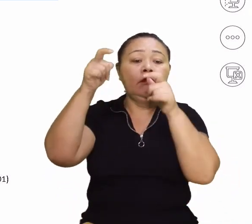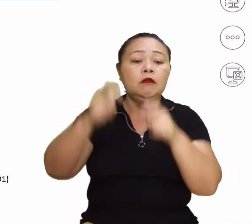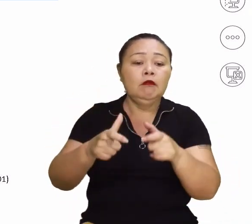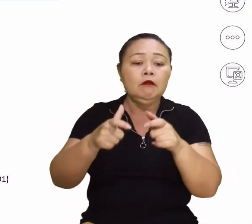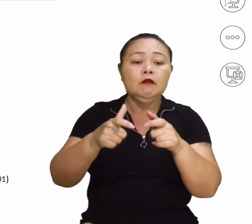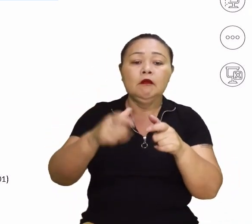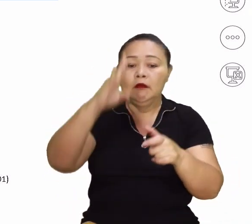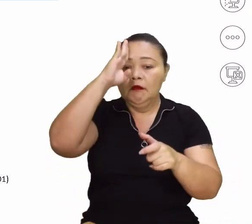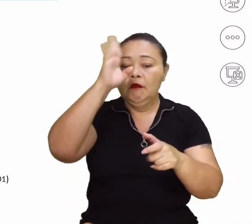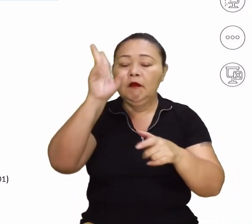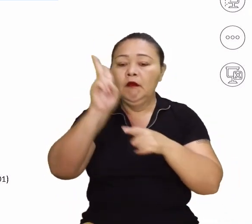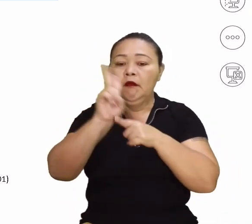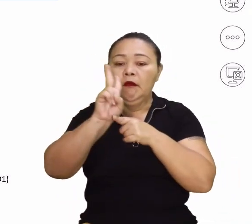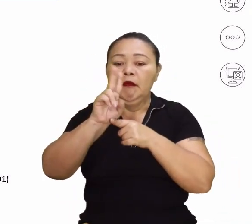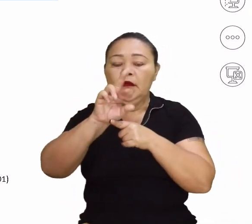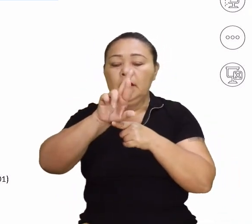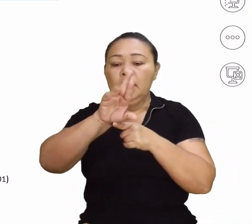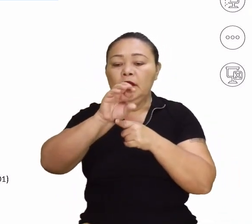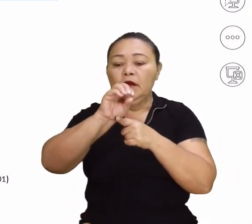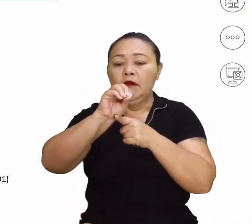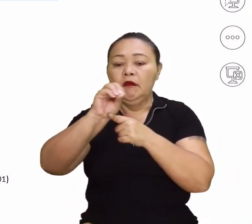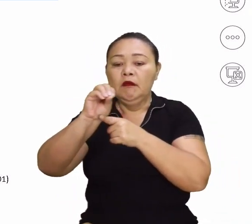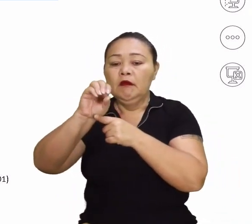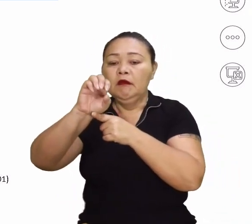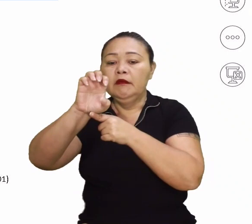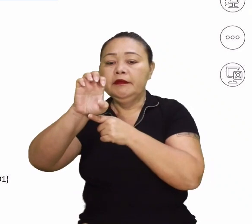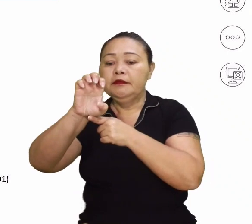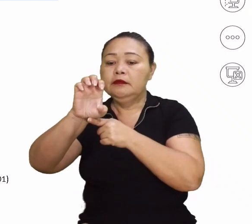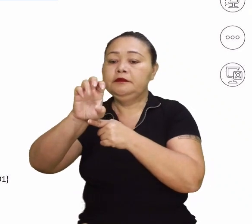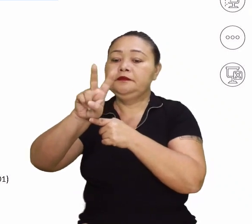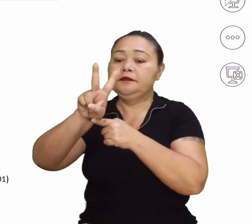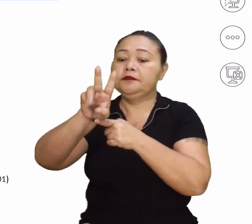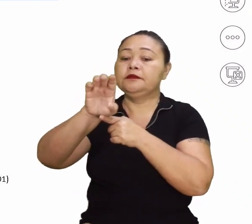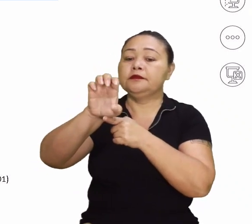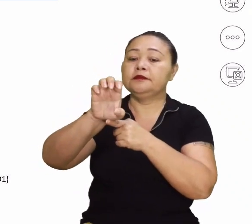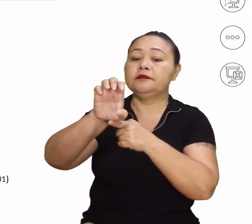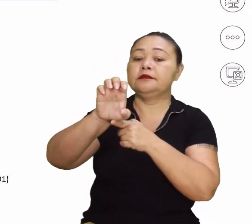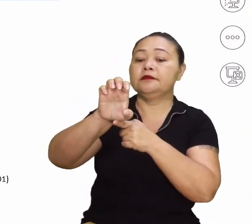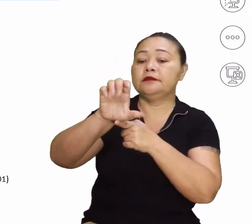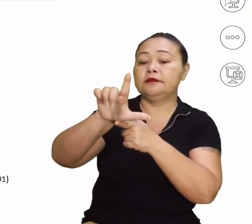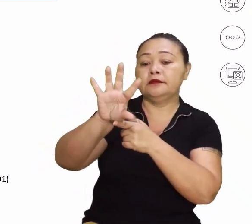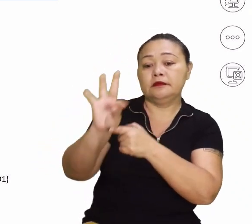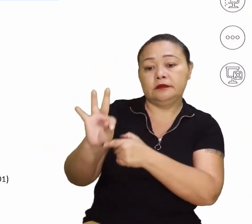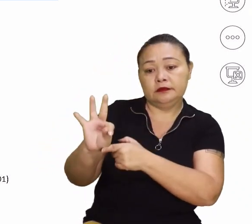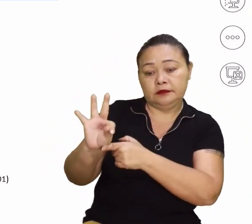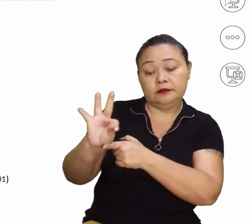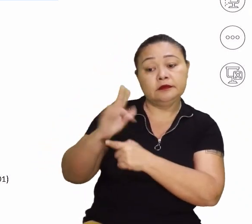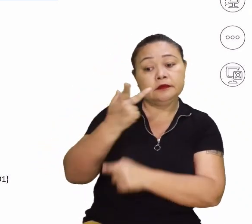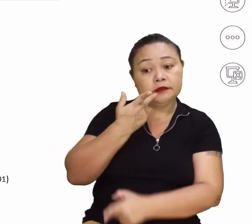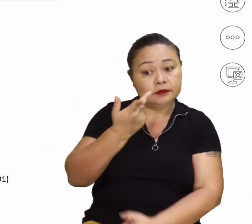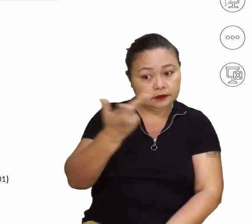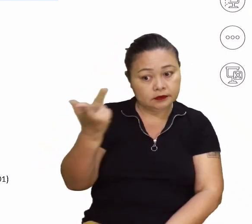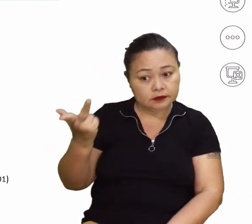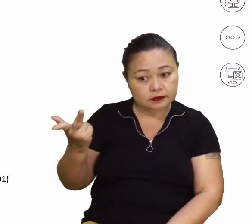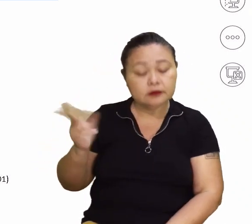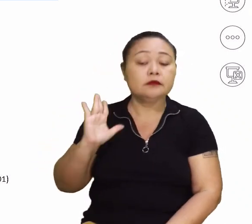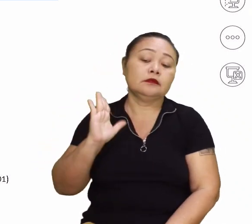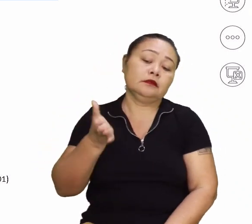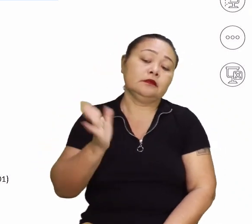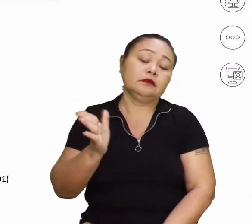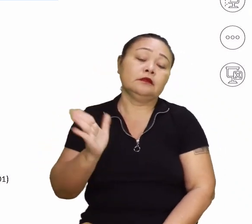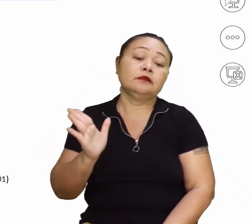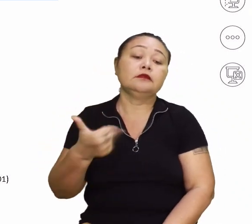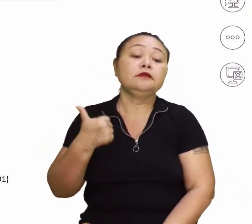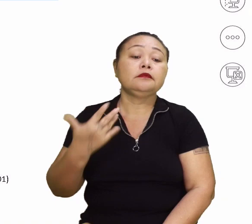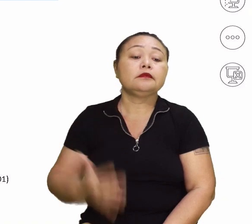localizado principalmente na reserva indígena Roosevelt. Já falei isso para vocês? Já, professor, você